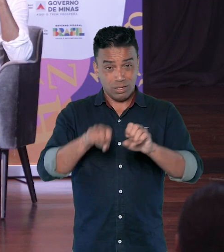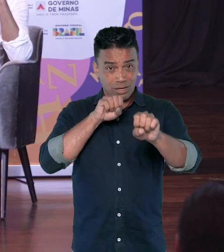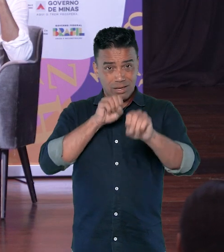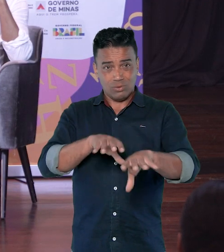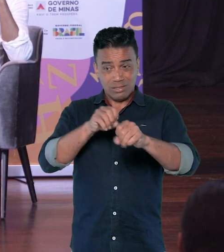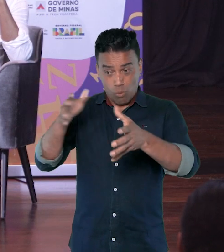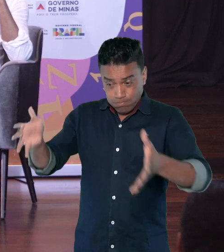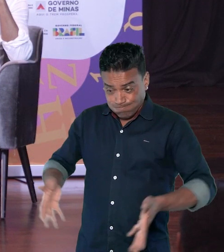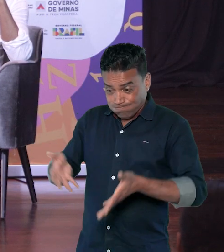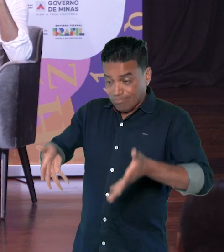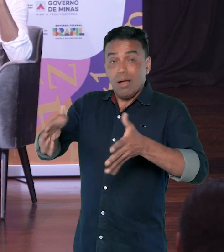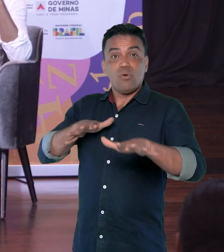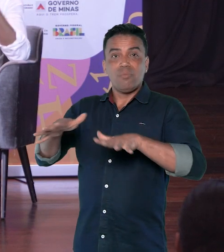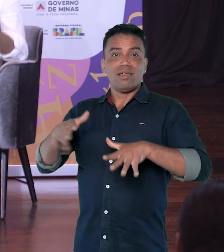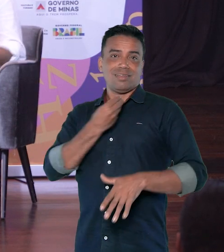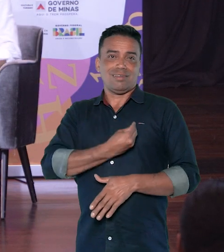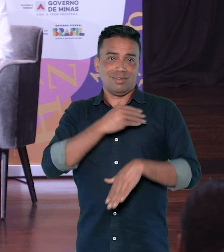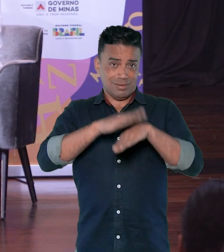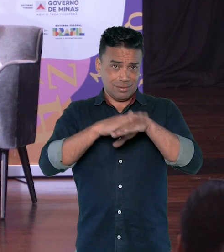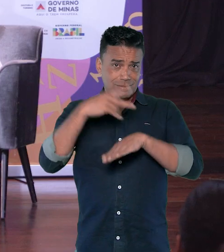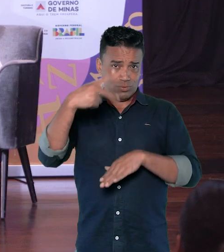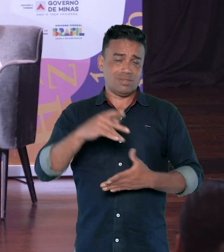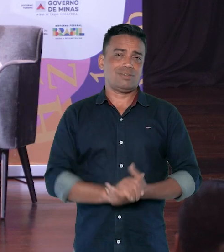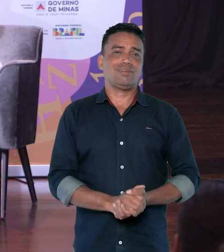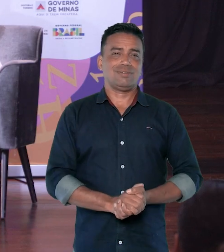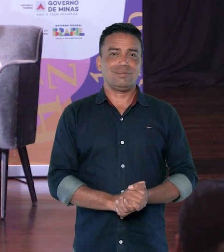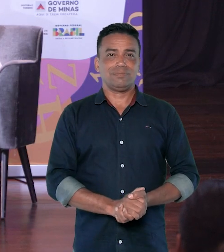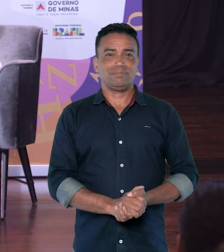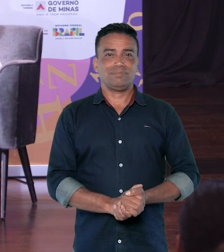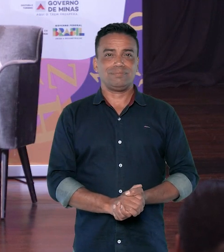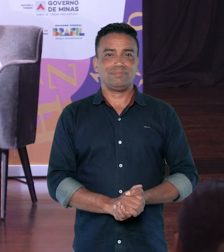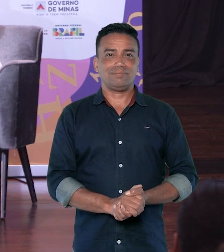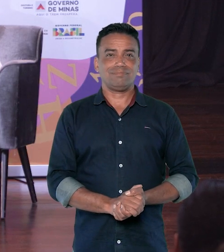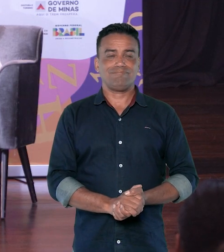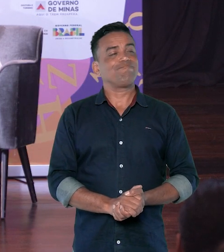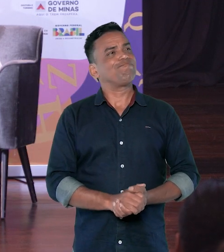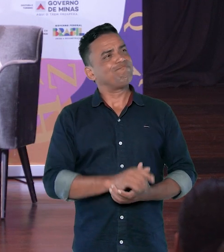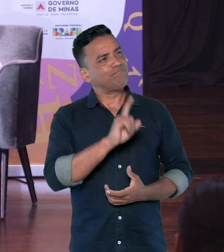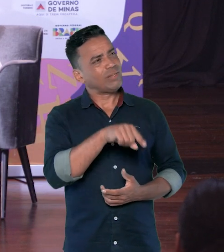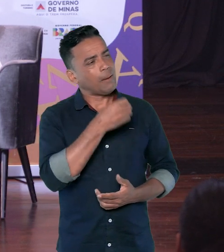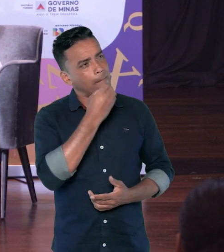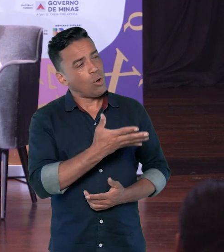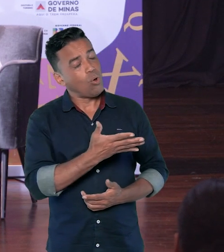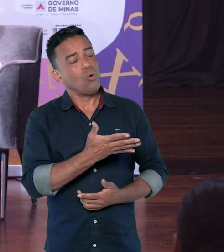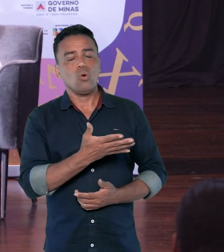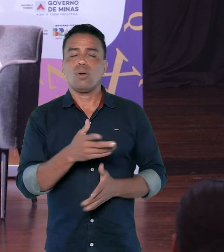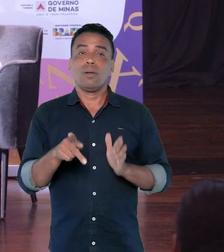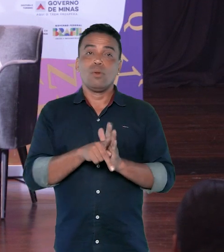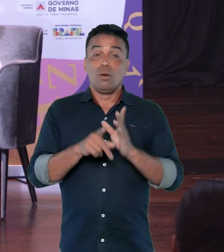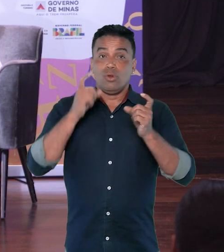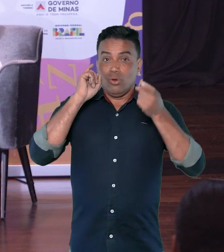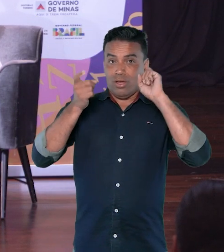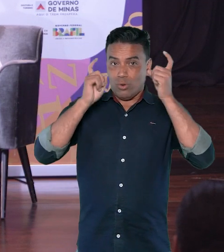te move? Bom, primeiro sobre a reunião